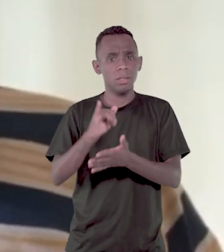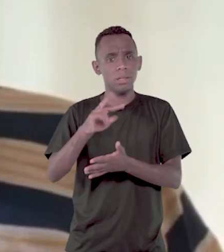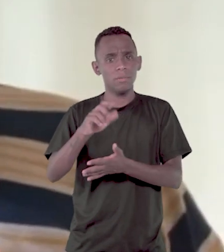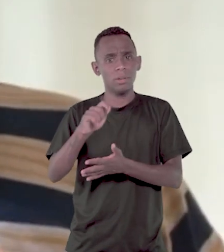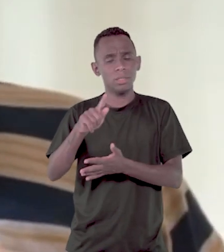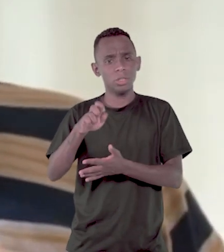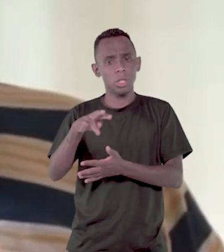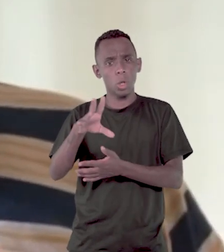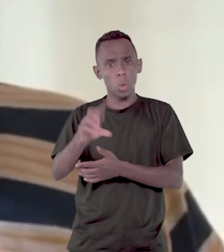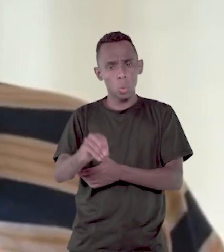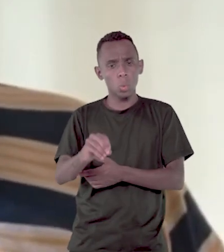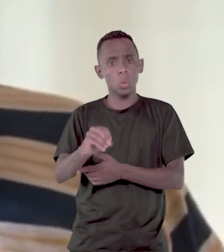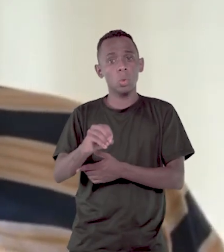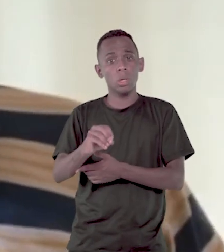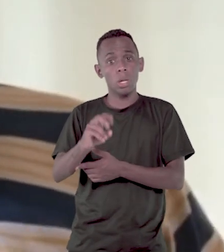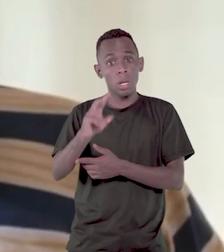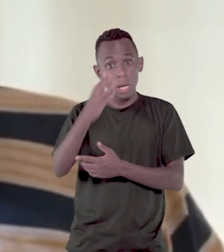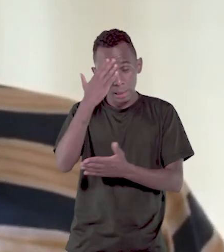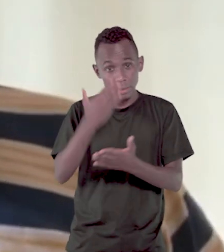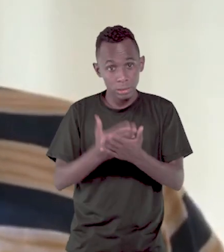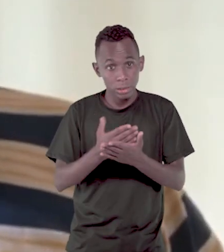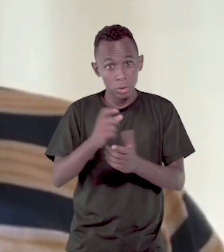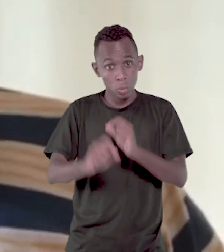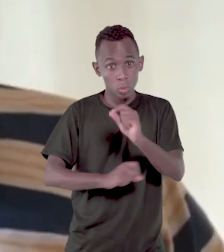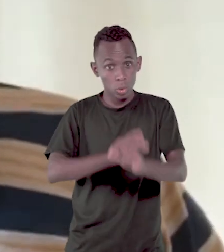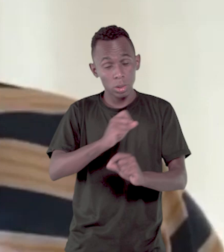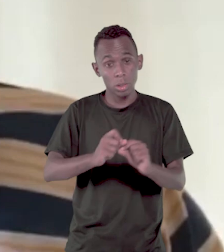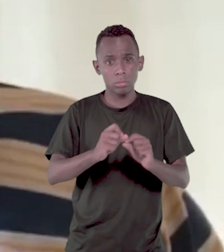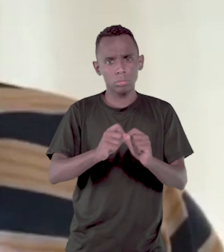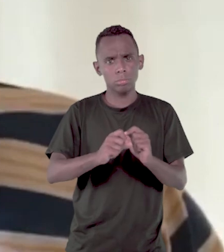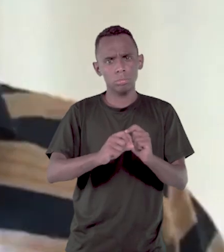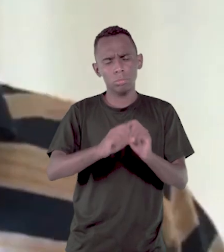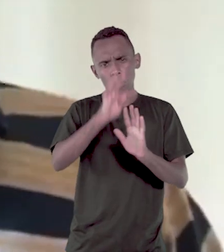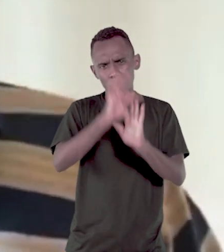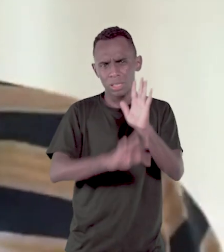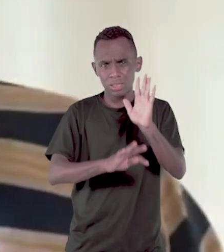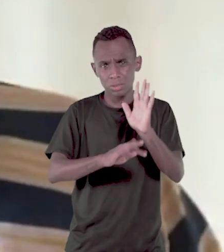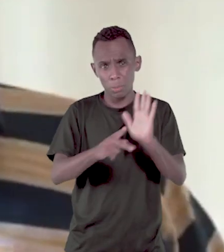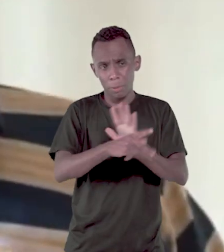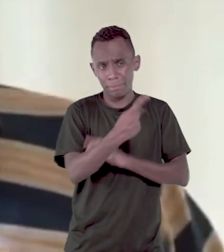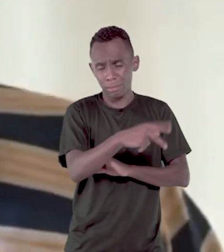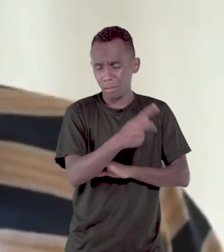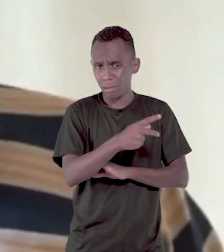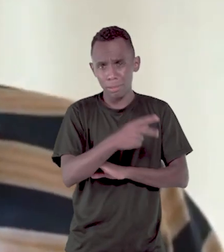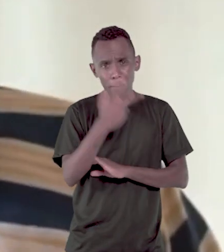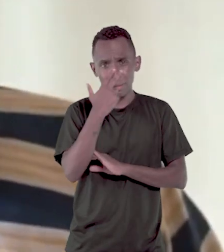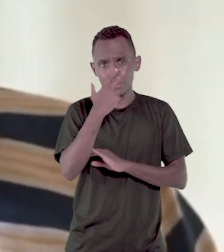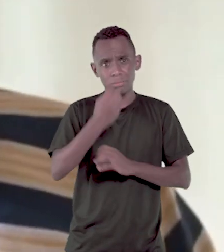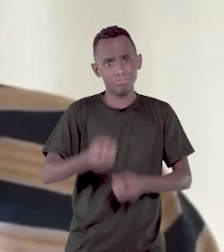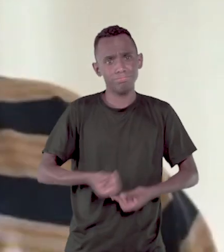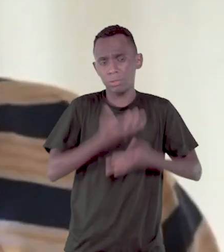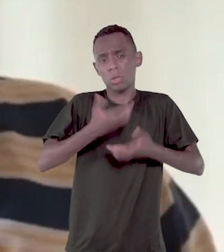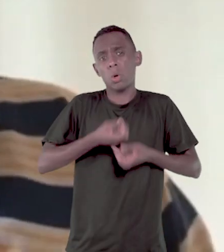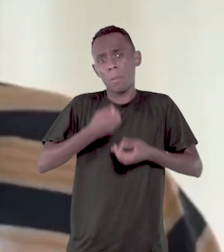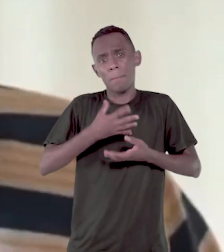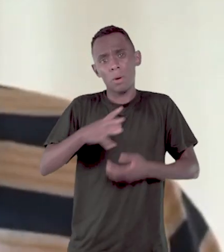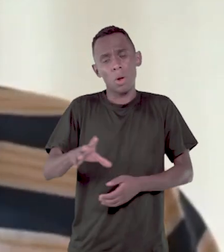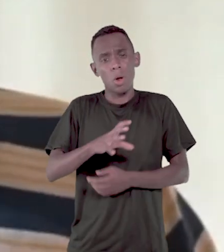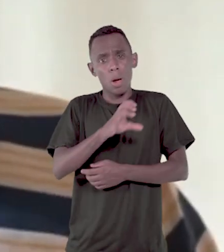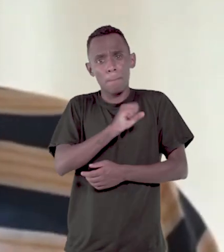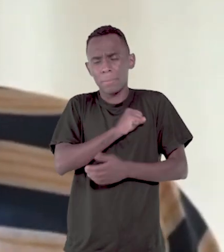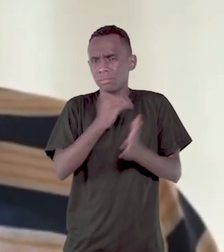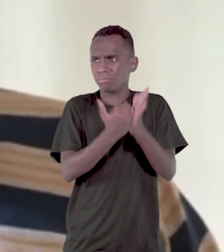né? O Ivan Ângelo reconhece no Carta-Noiva nos maiores romances brasileiros. E esse romance sequer